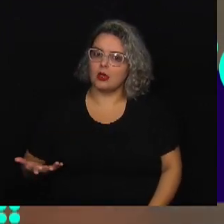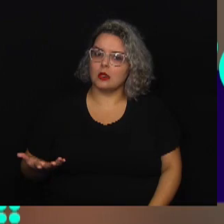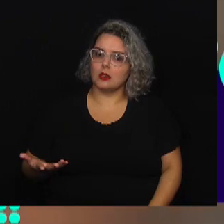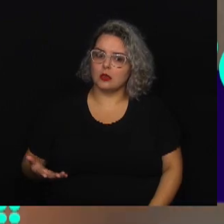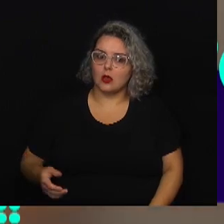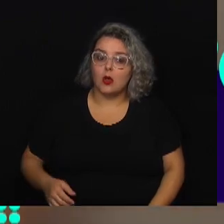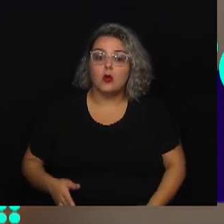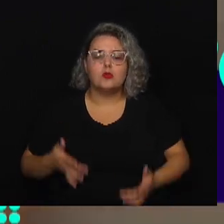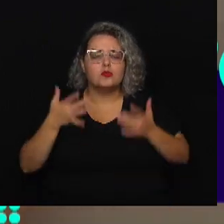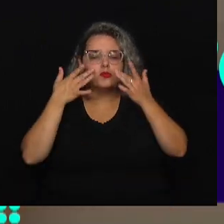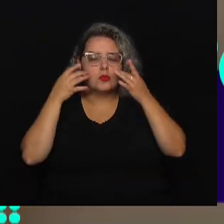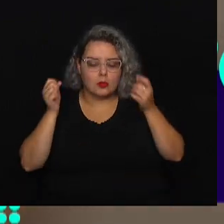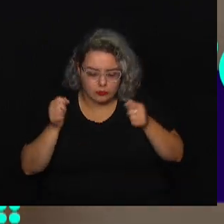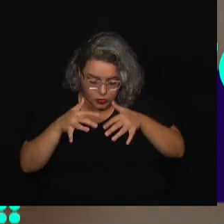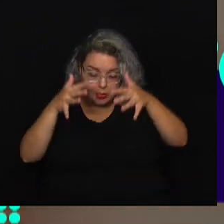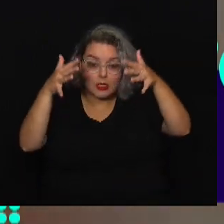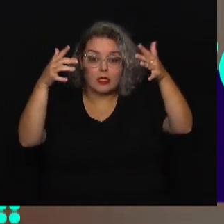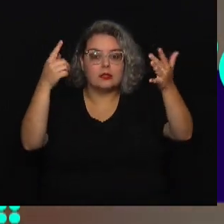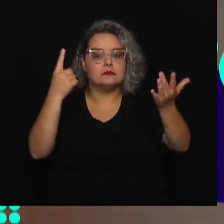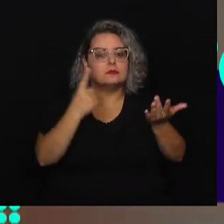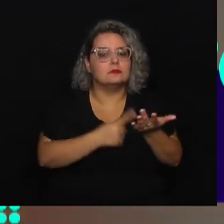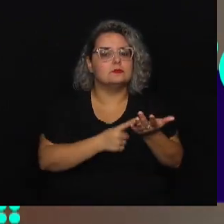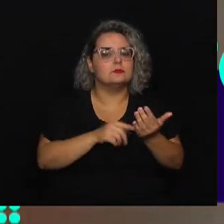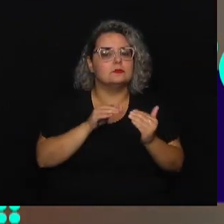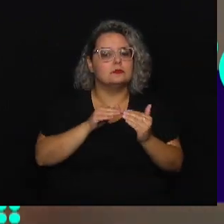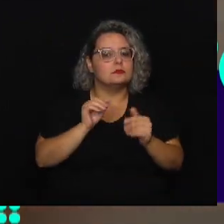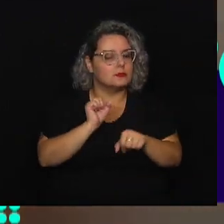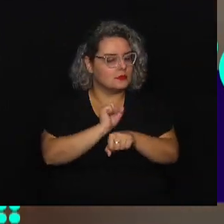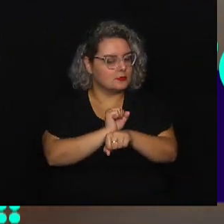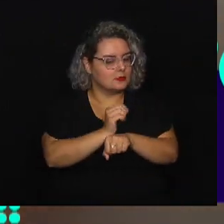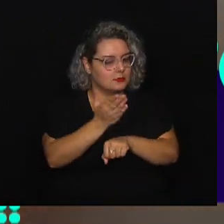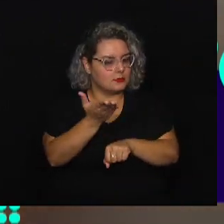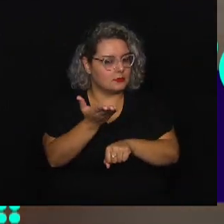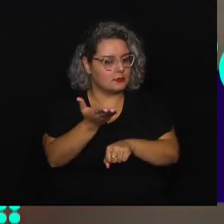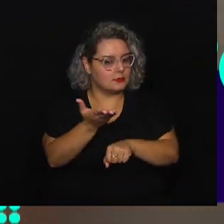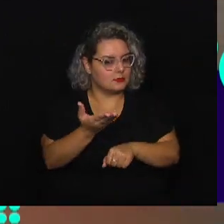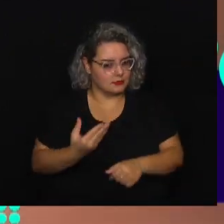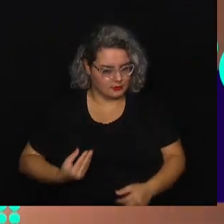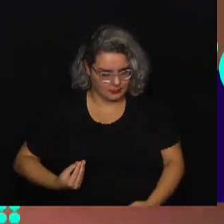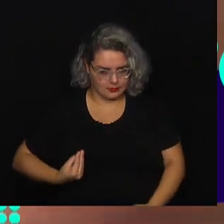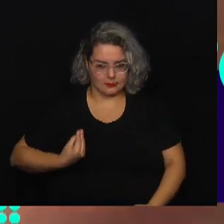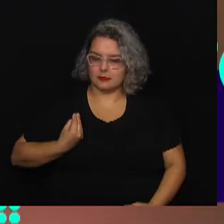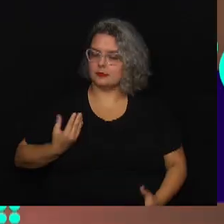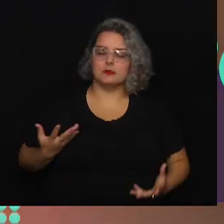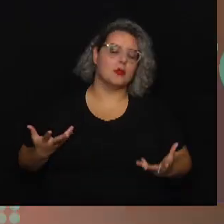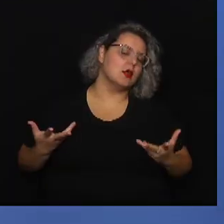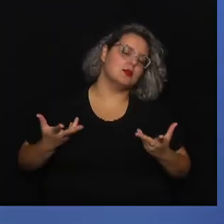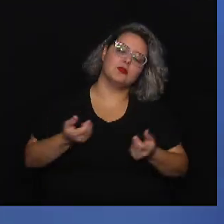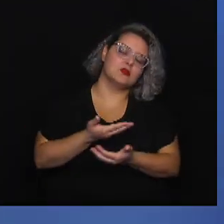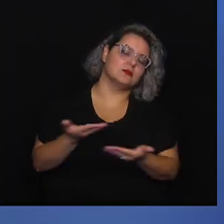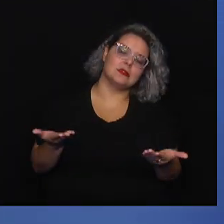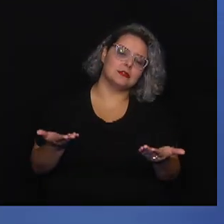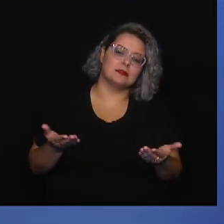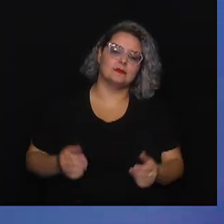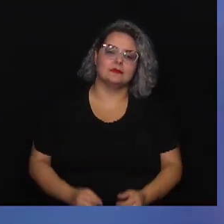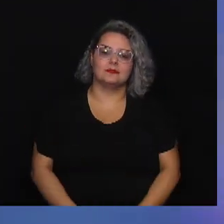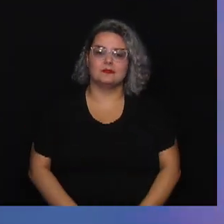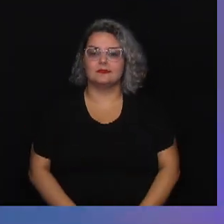Temos um encontro marcado. Esperamos a presença de todos vocês.